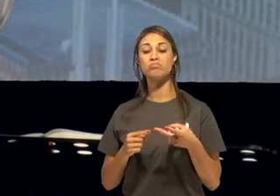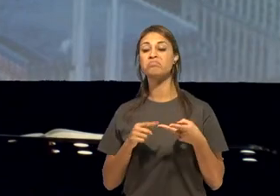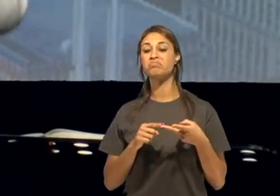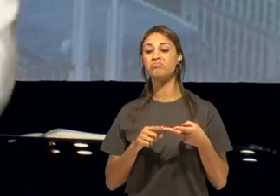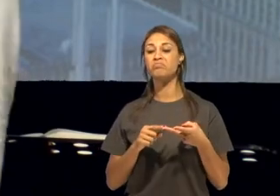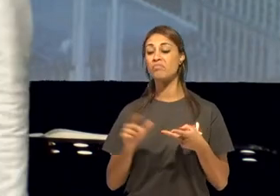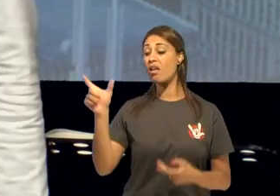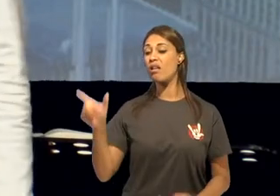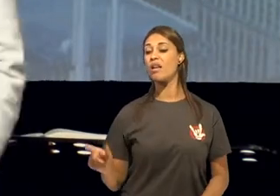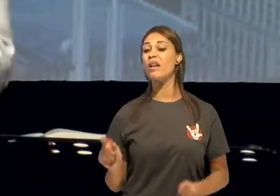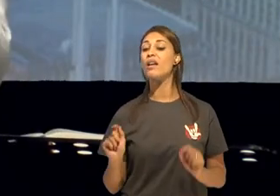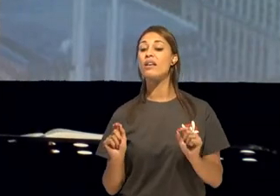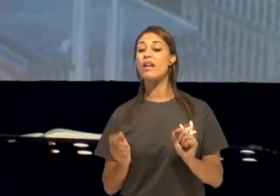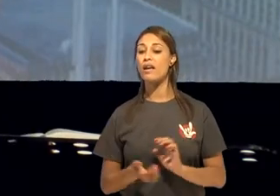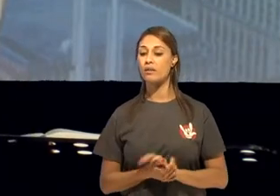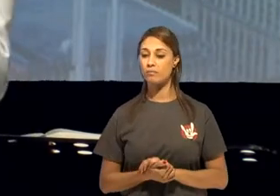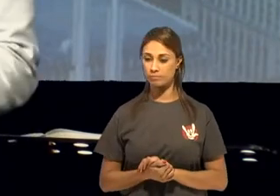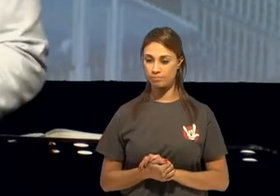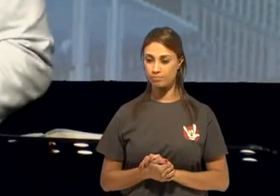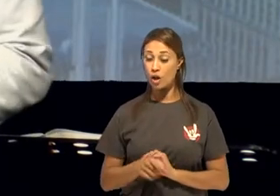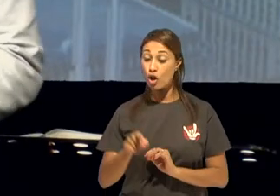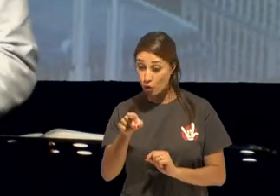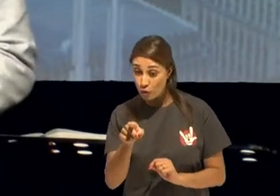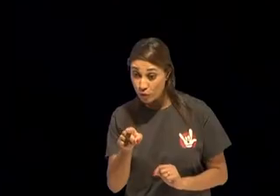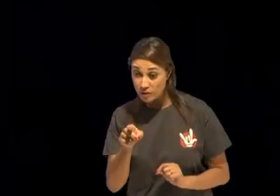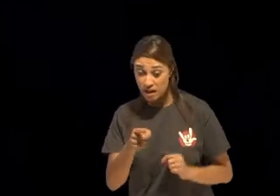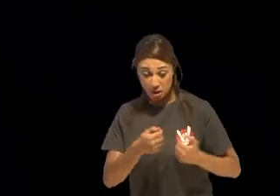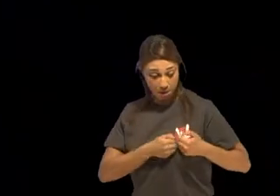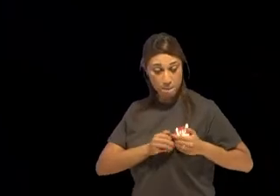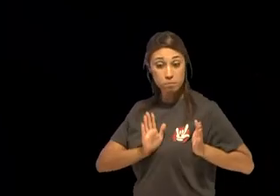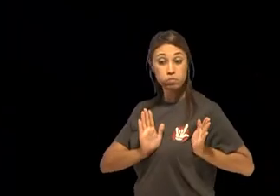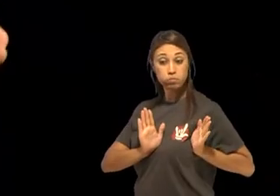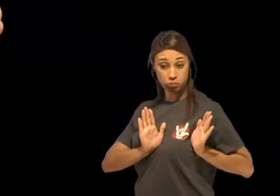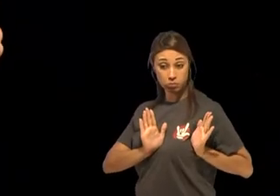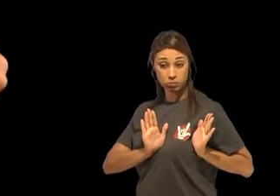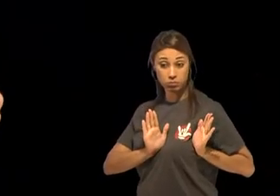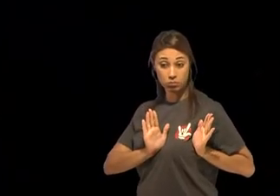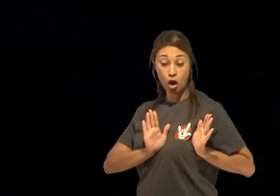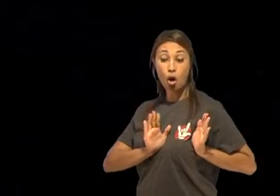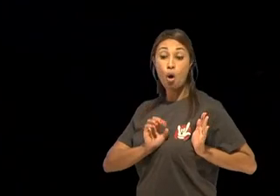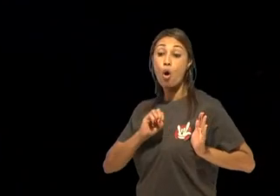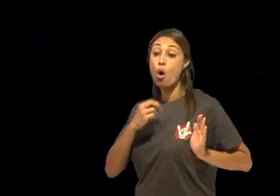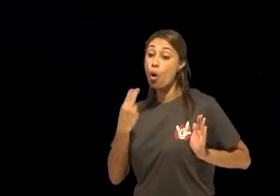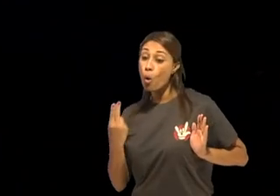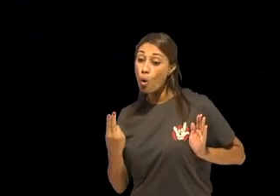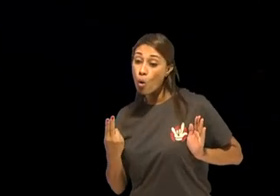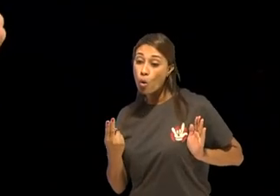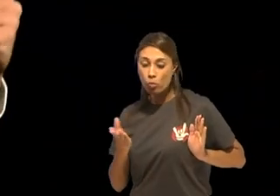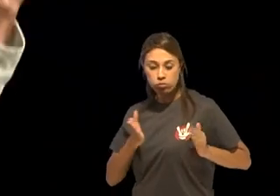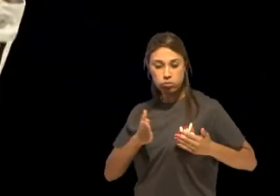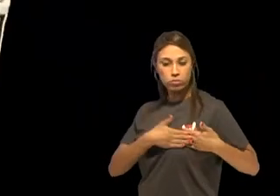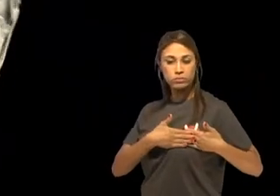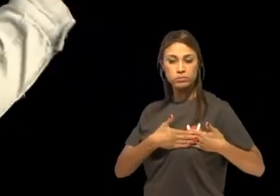ainda espera que essa pessoa cultive sozinha essa amizade? Eu sei que eu sou eu saio